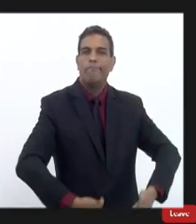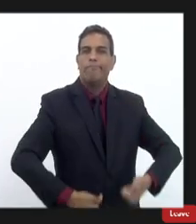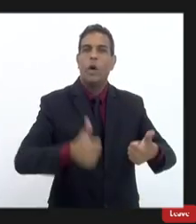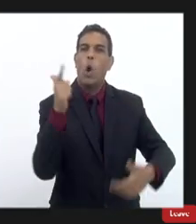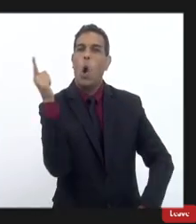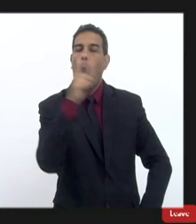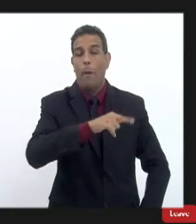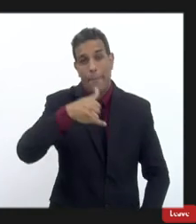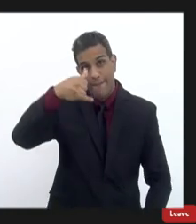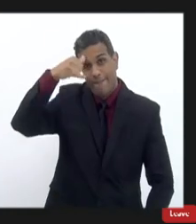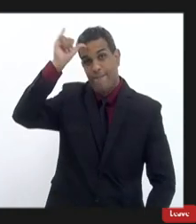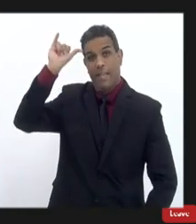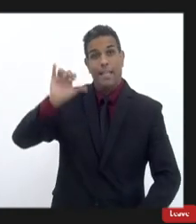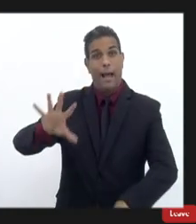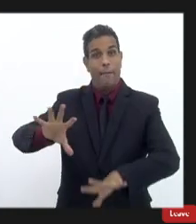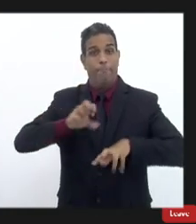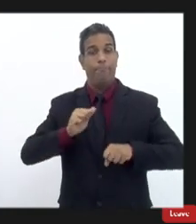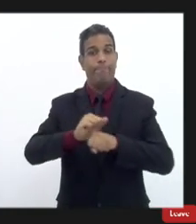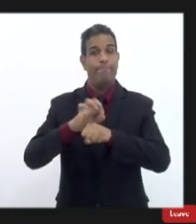evitando, né,